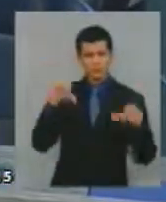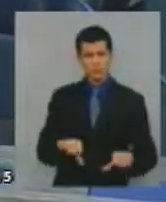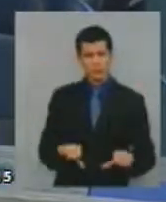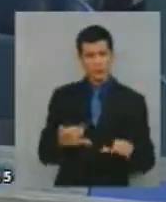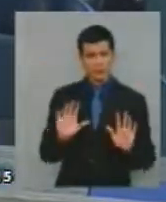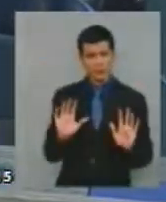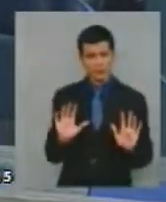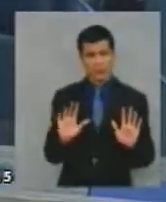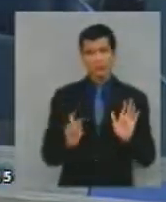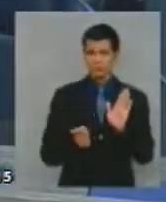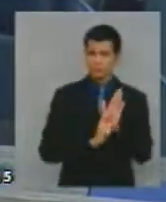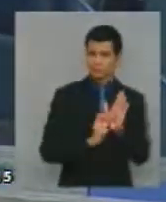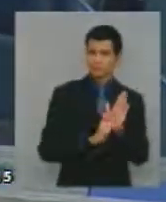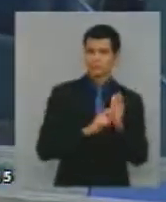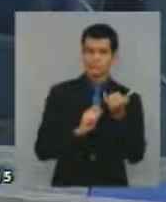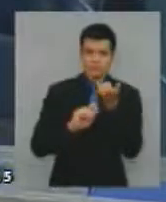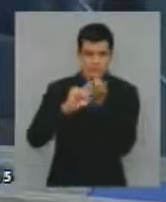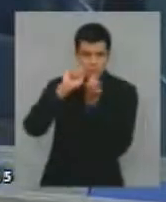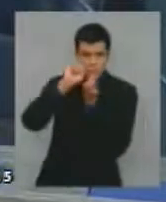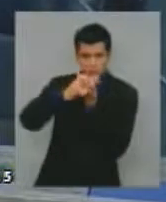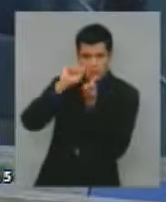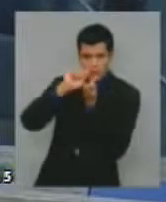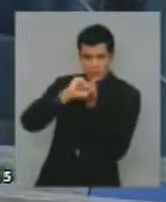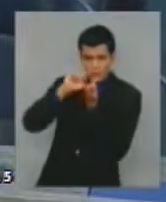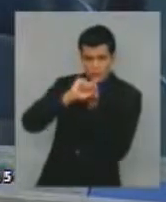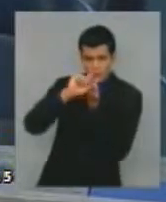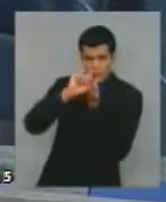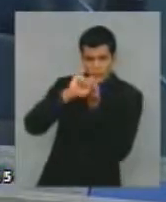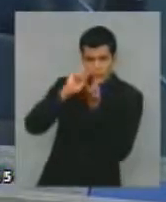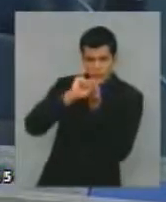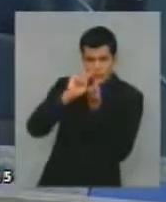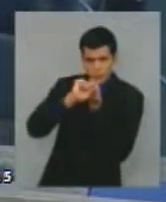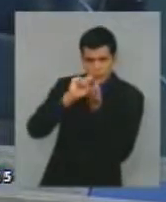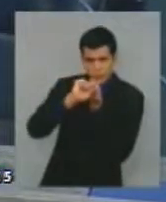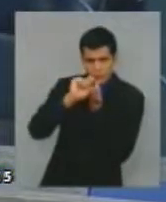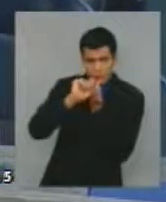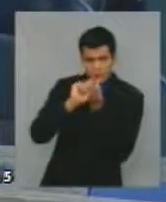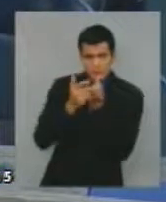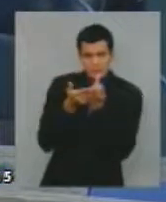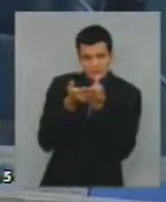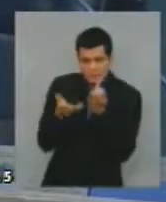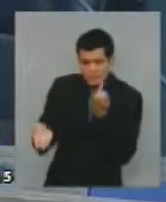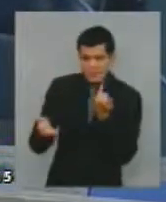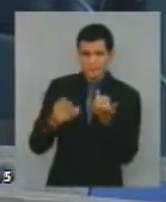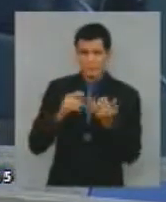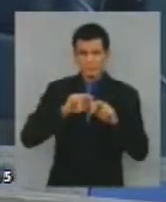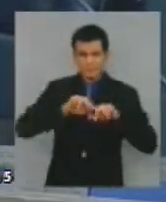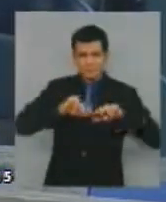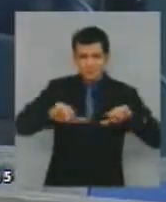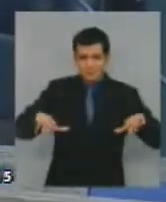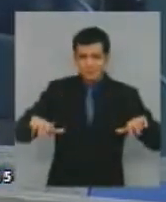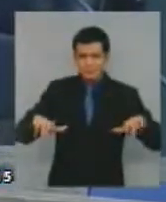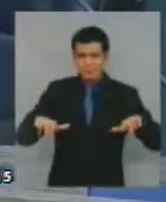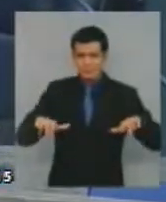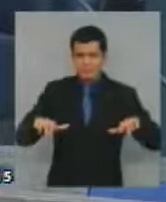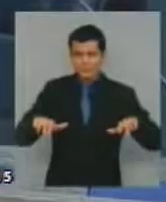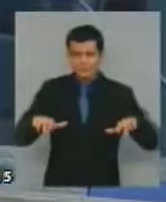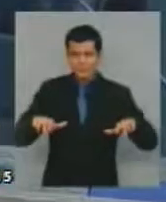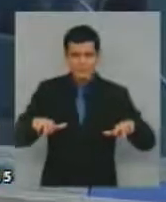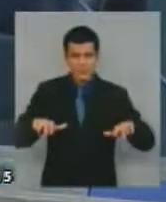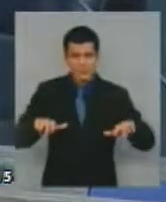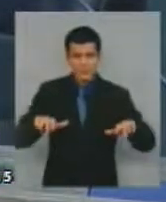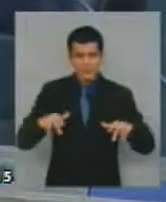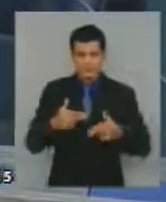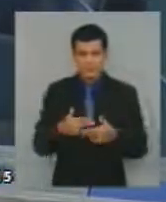O crack é uma droga que surgiu no mundo diminuiu, deputado. Cresceu na América Latina. Veja bem,